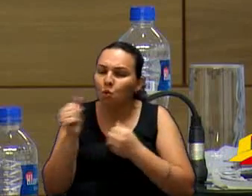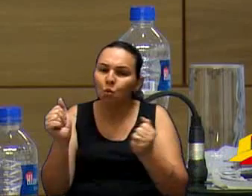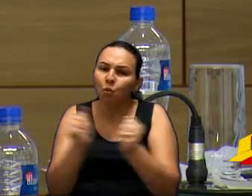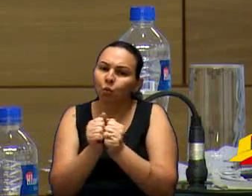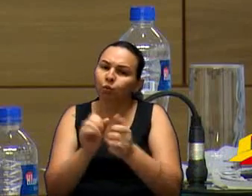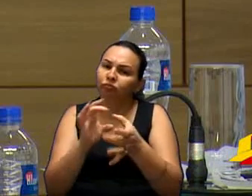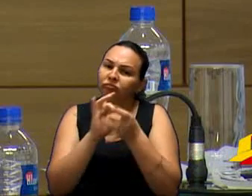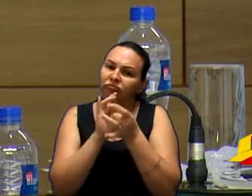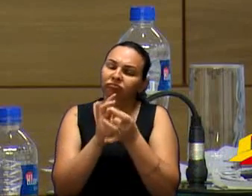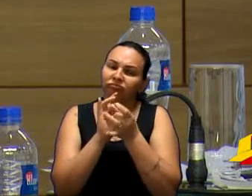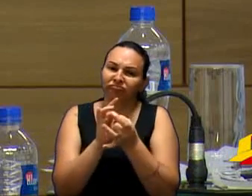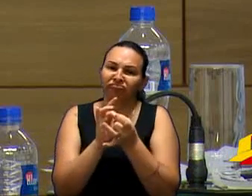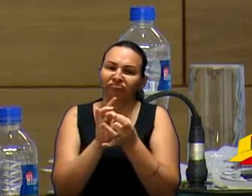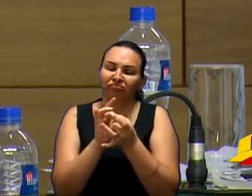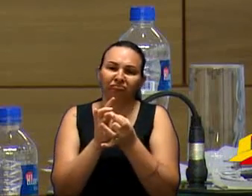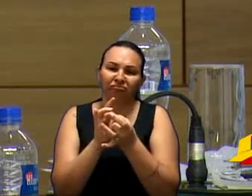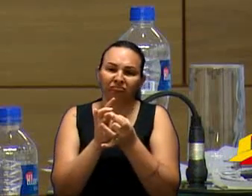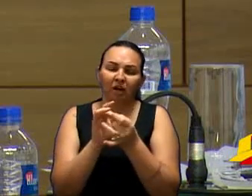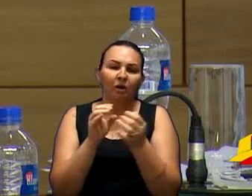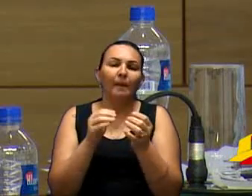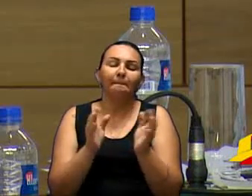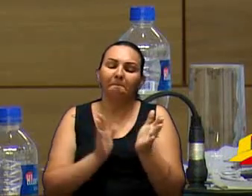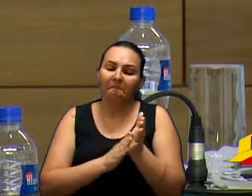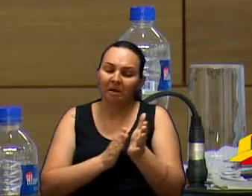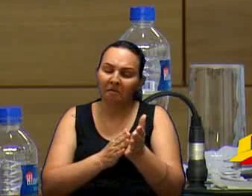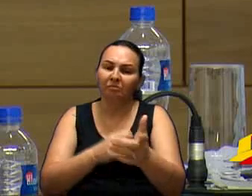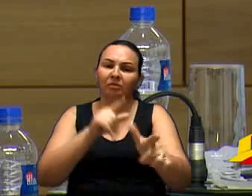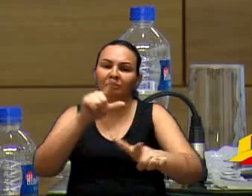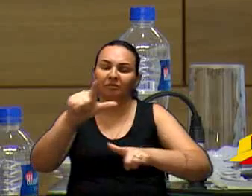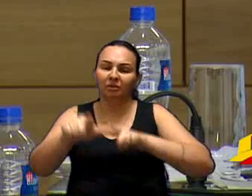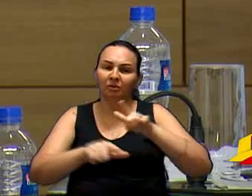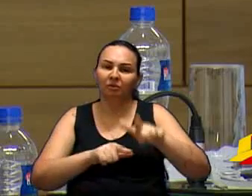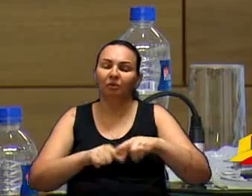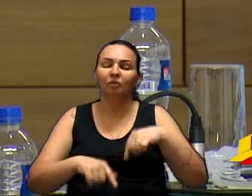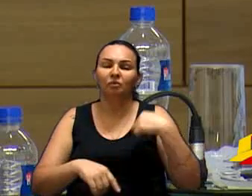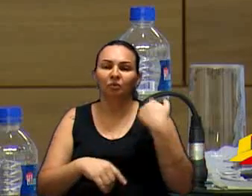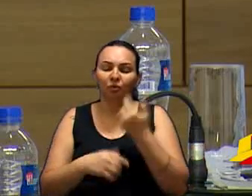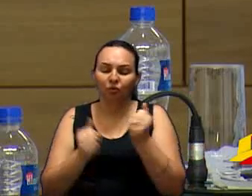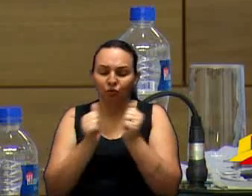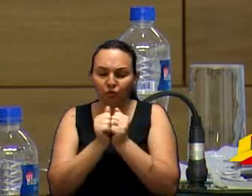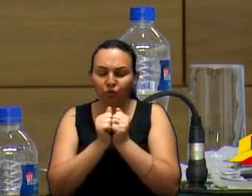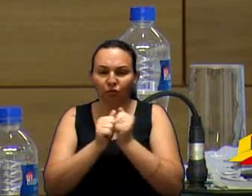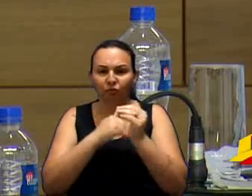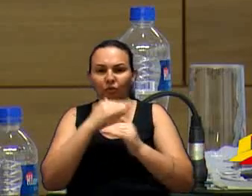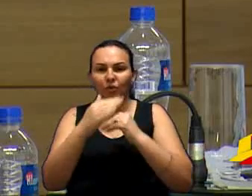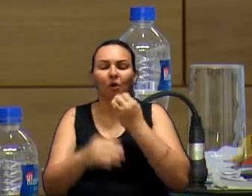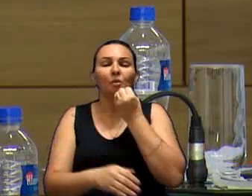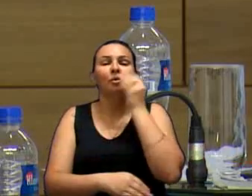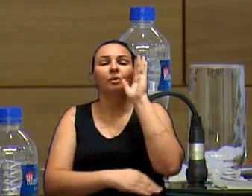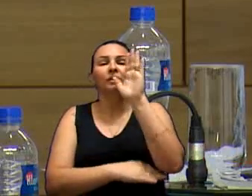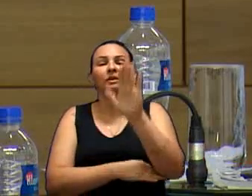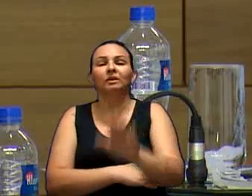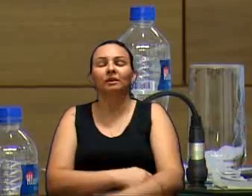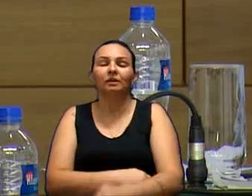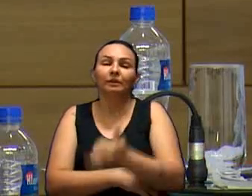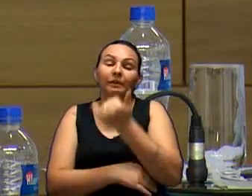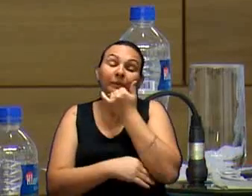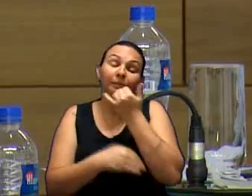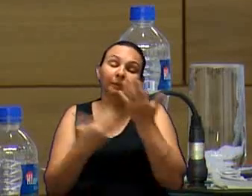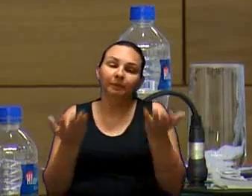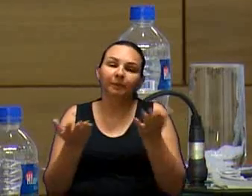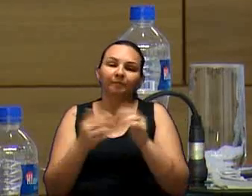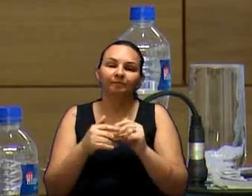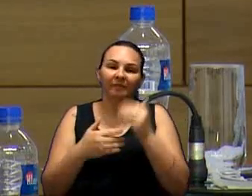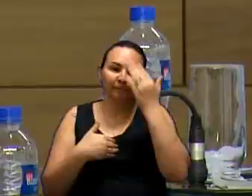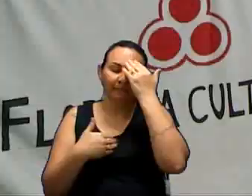mas para todos os seres viventes então parabéns pelo trabalho vamos construir juntos tá bom uma boa tarde a todos desculpa alguma coisa